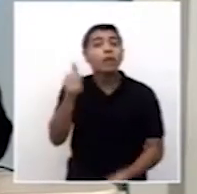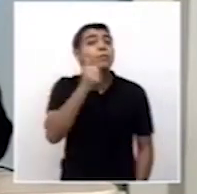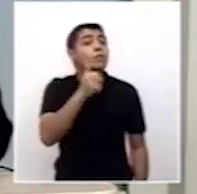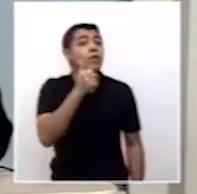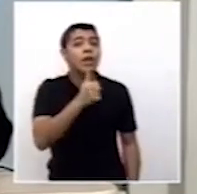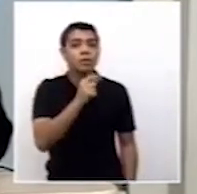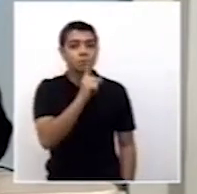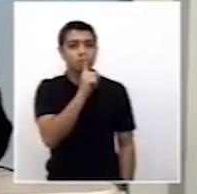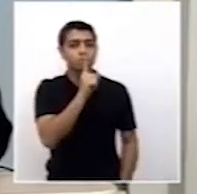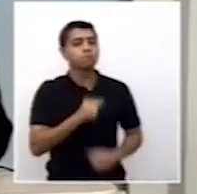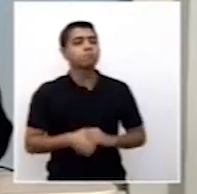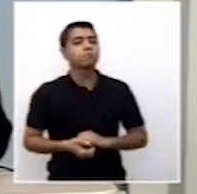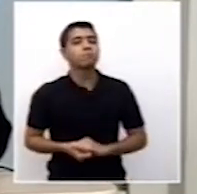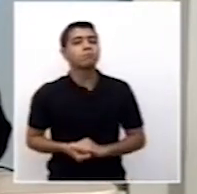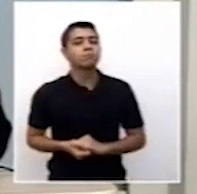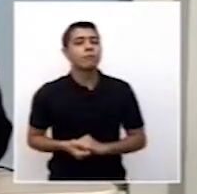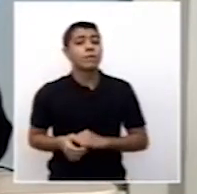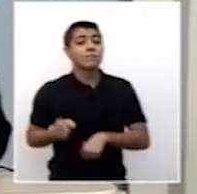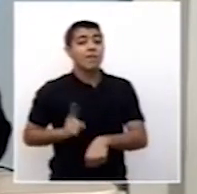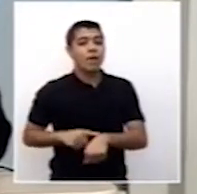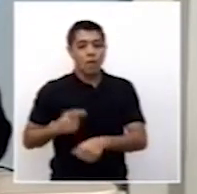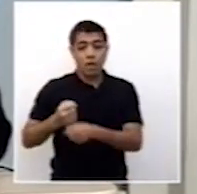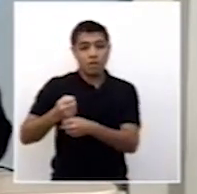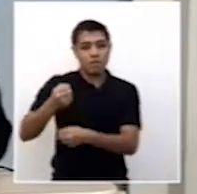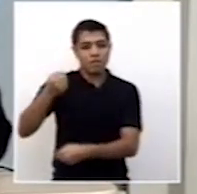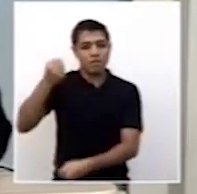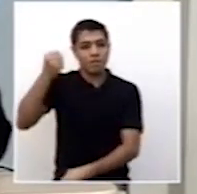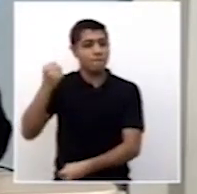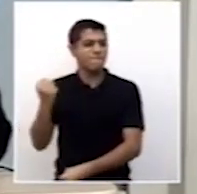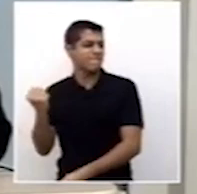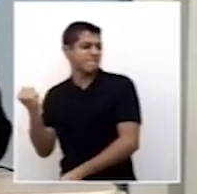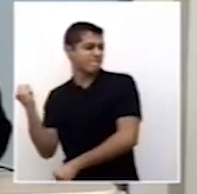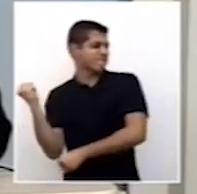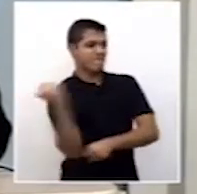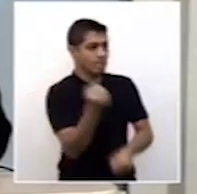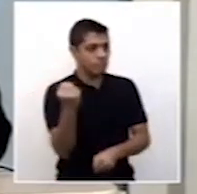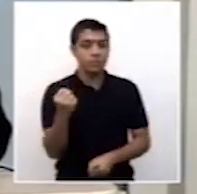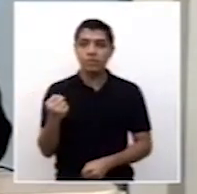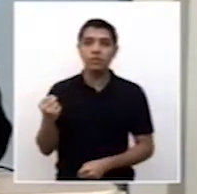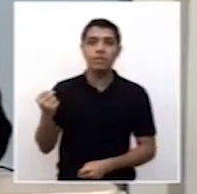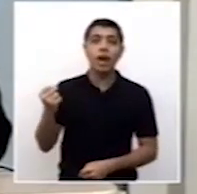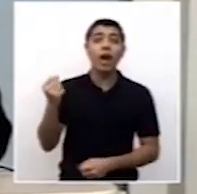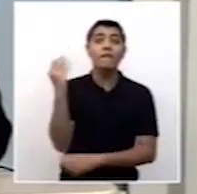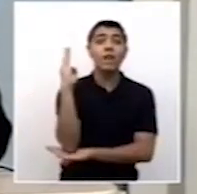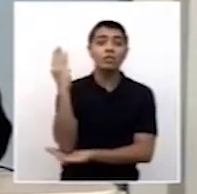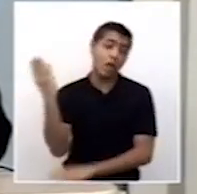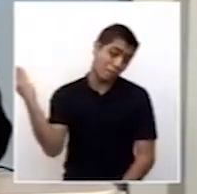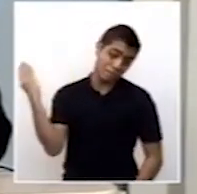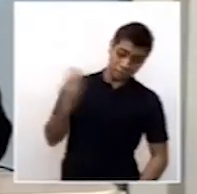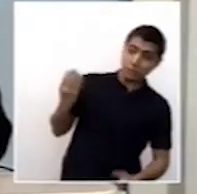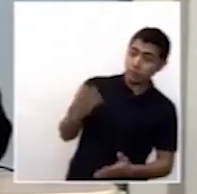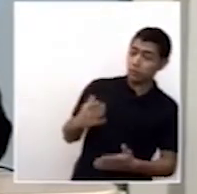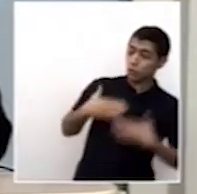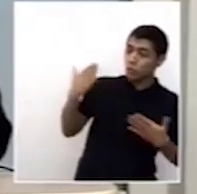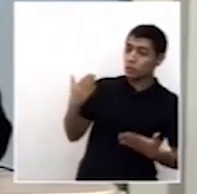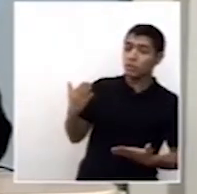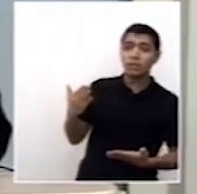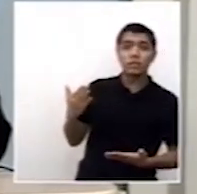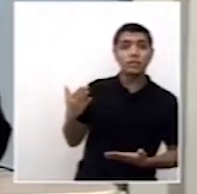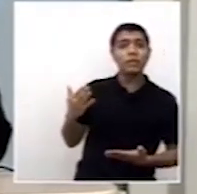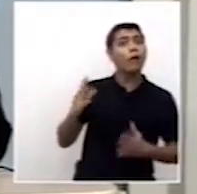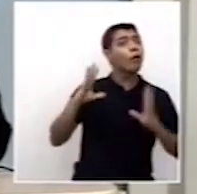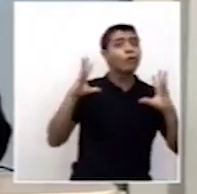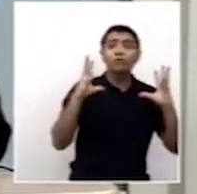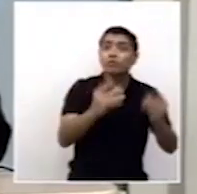uma vassourada na pessoa. Ela é conhecida como a velha da vassoura. Quando